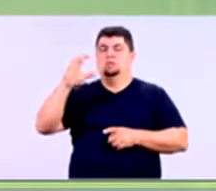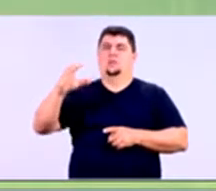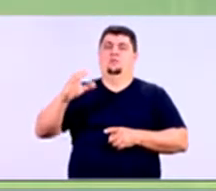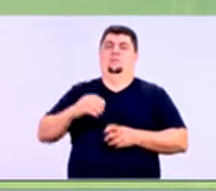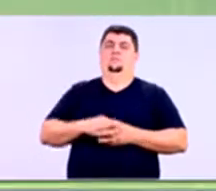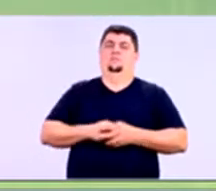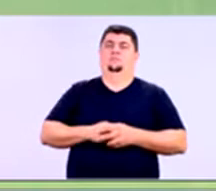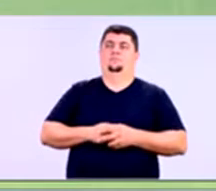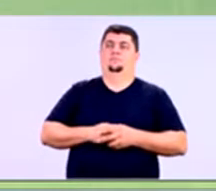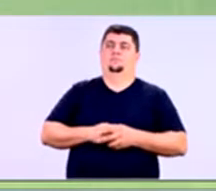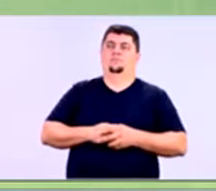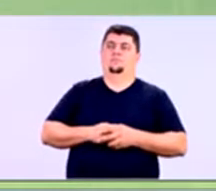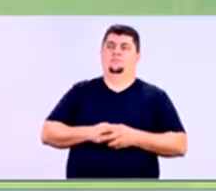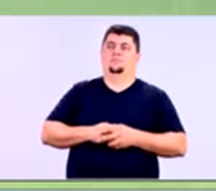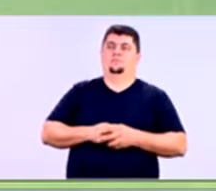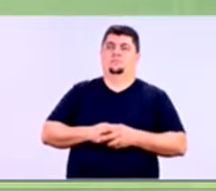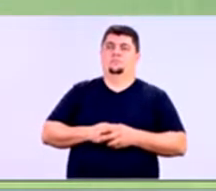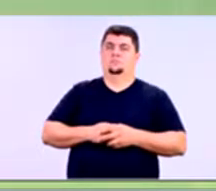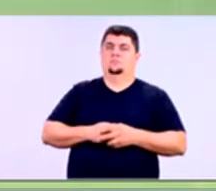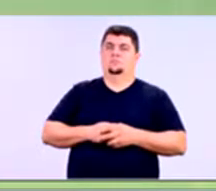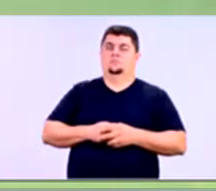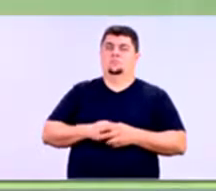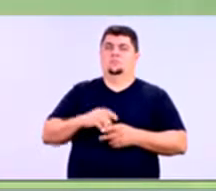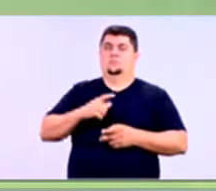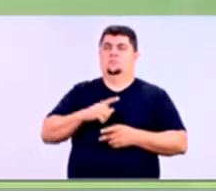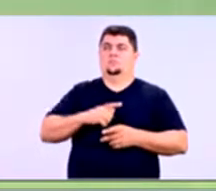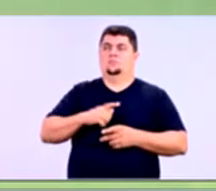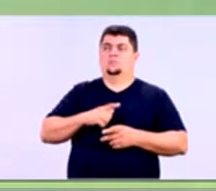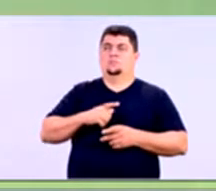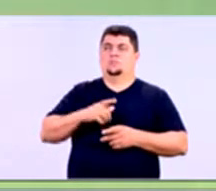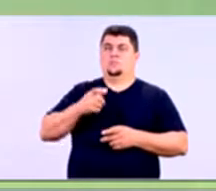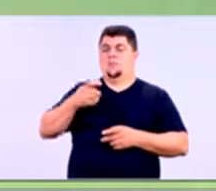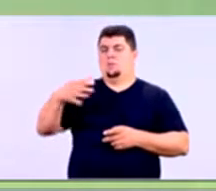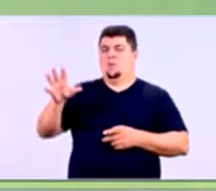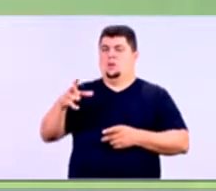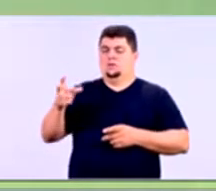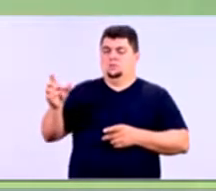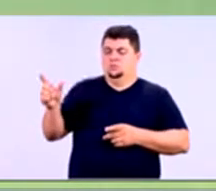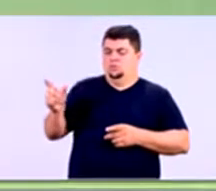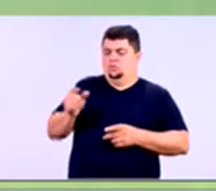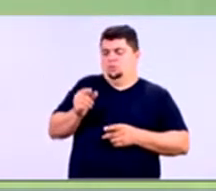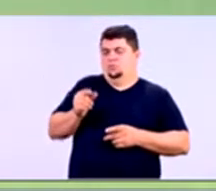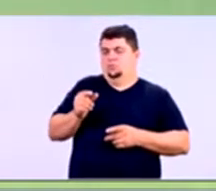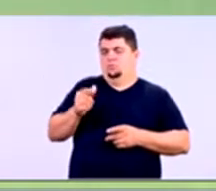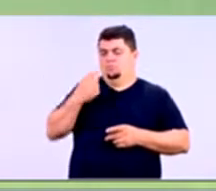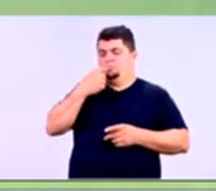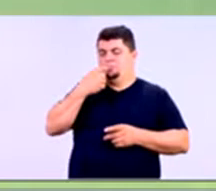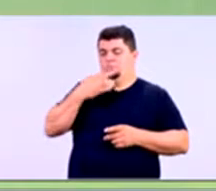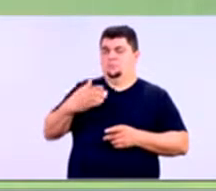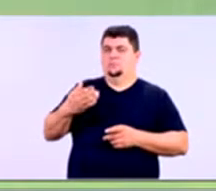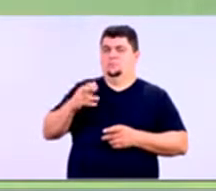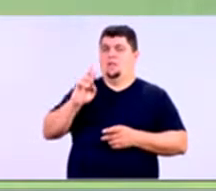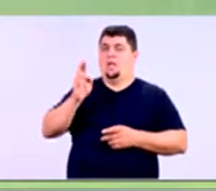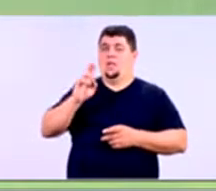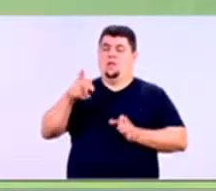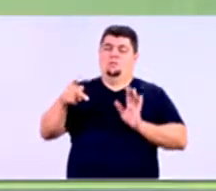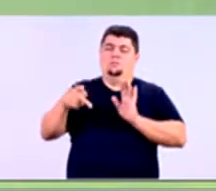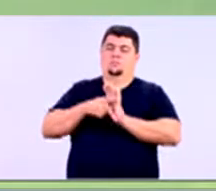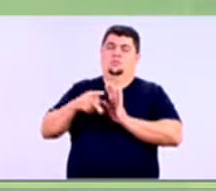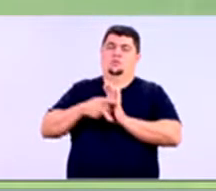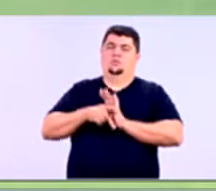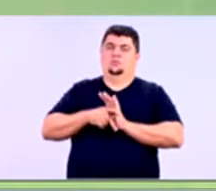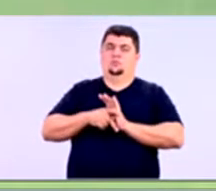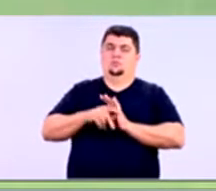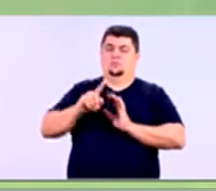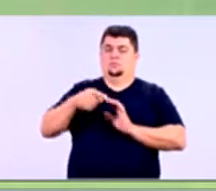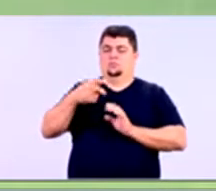5.796,37. Provavelmente deu mais casas decimais, mas vou arredondar porque em reais a gente trabalha só